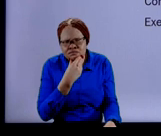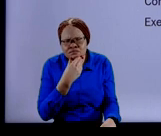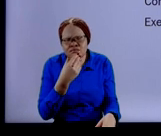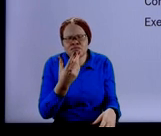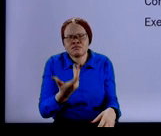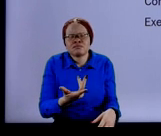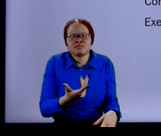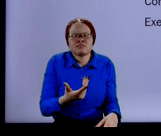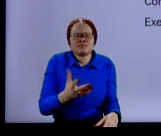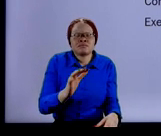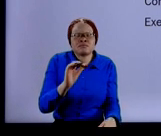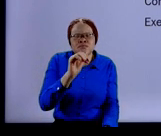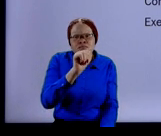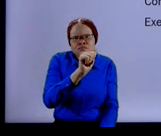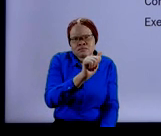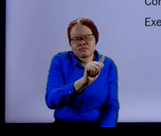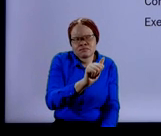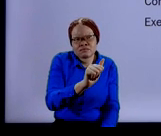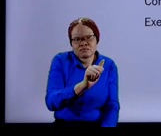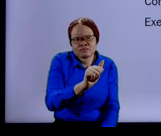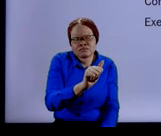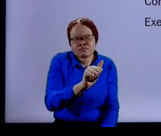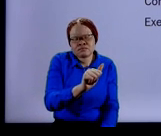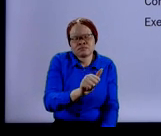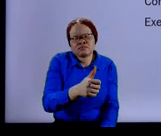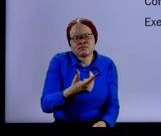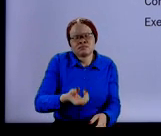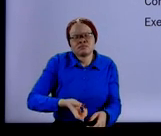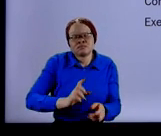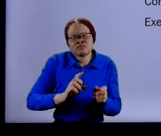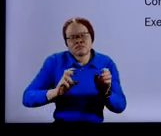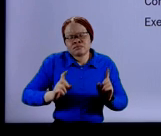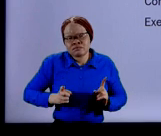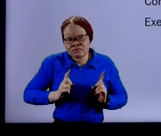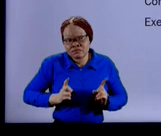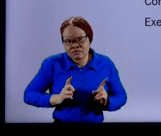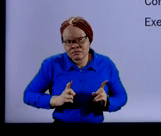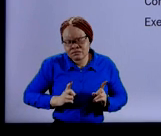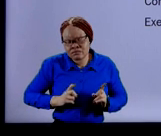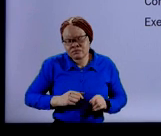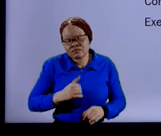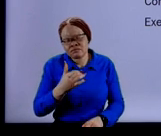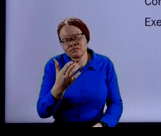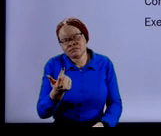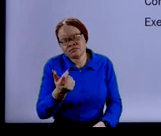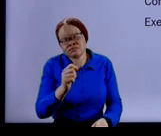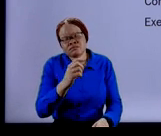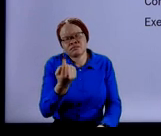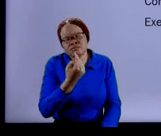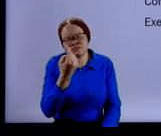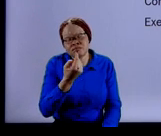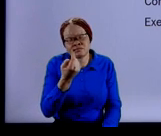a seguir temos a que é o determinante definido que está no gênero feminino